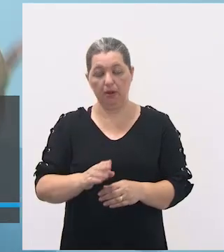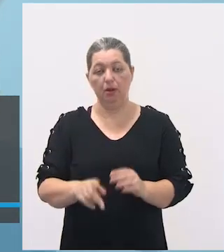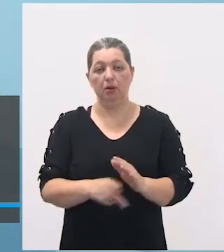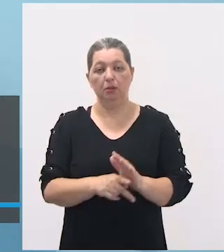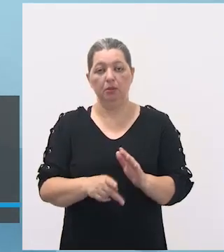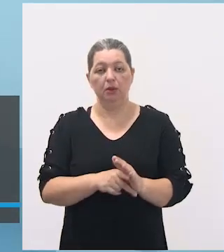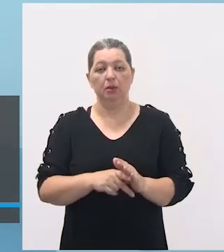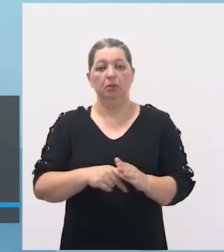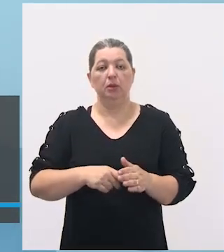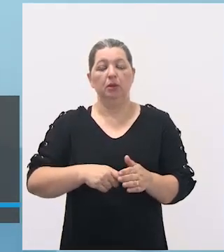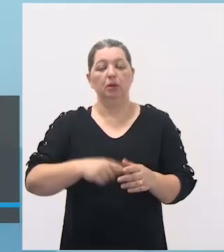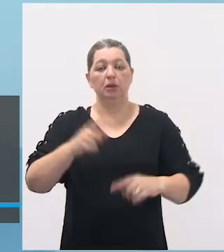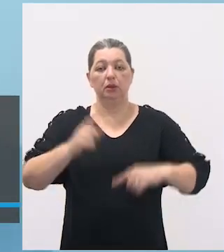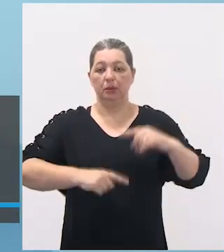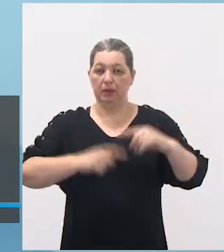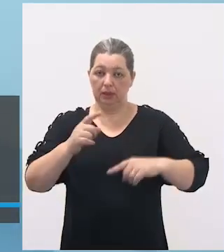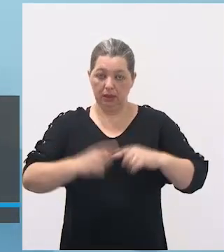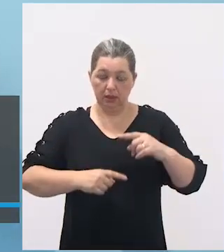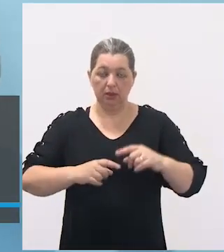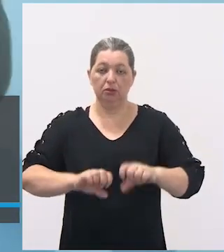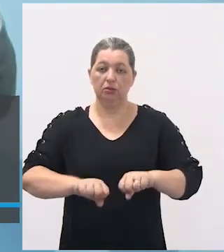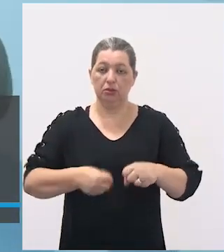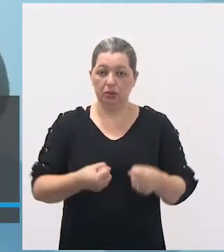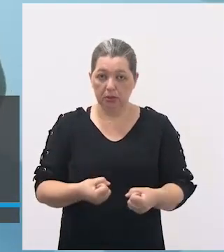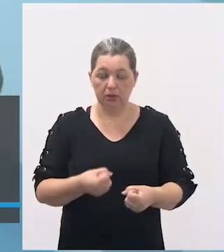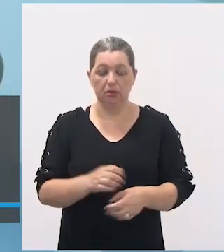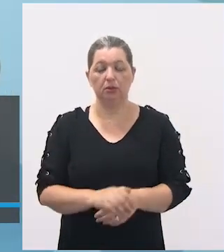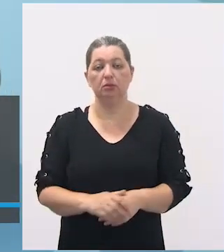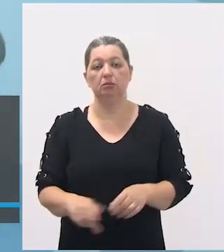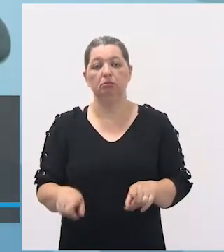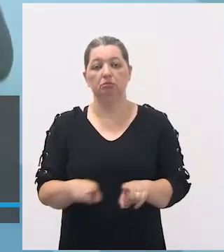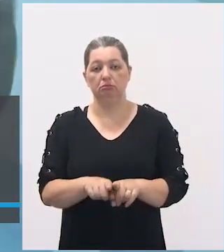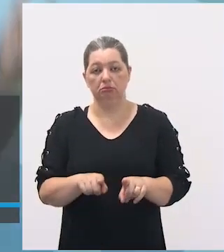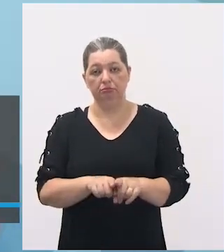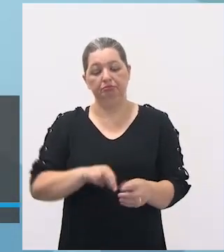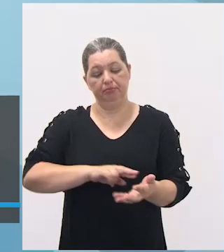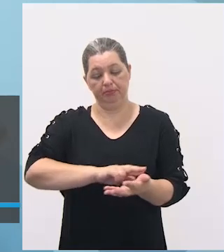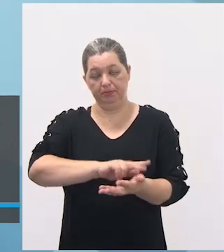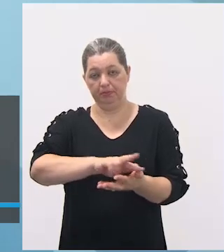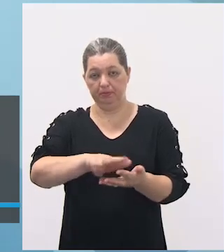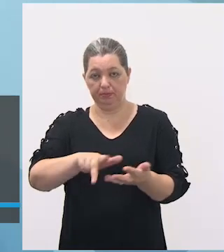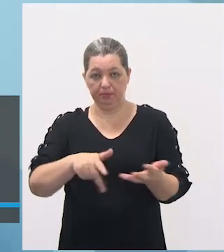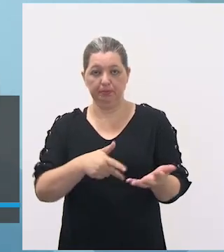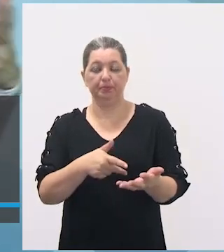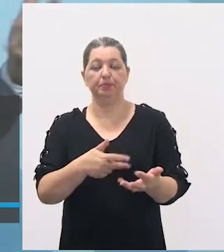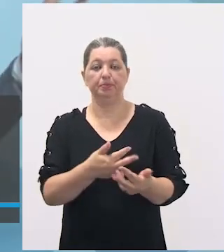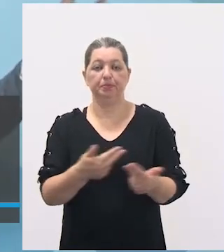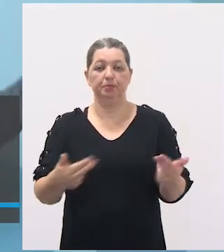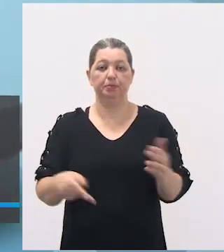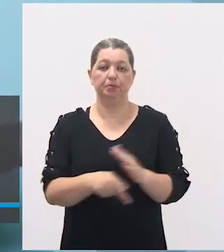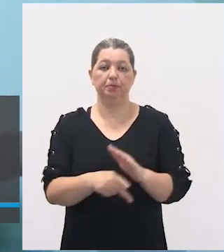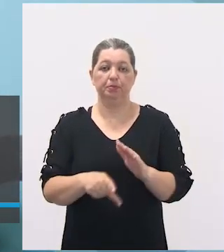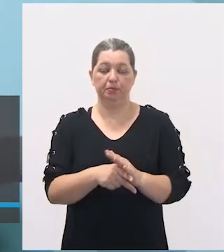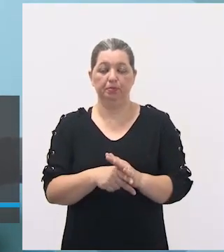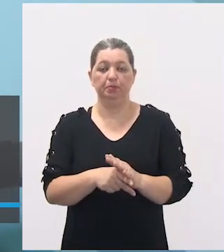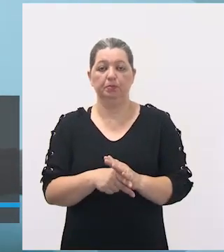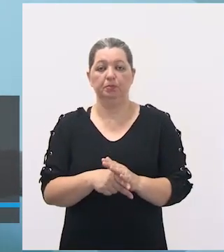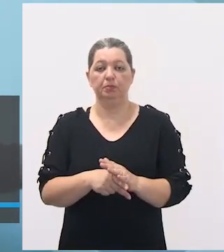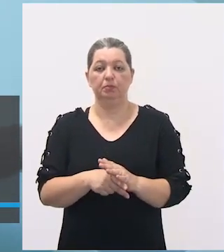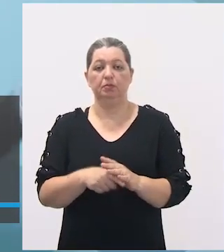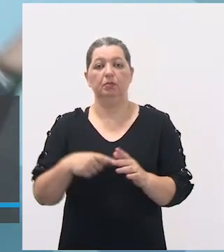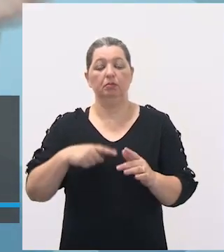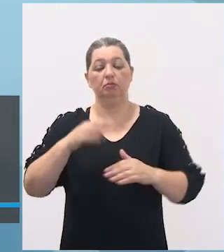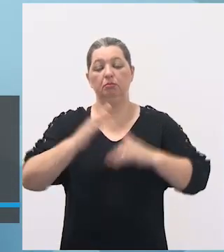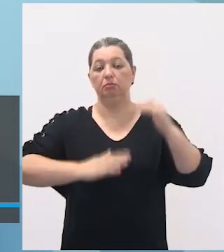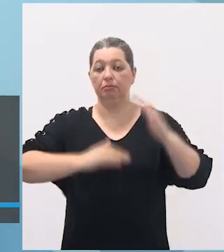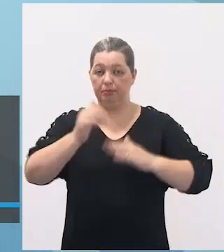recuperação, no material de reforço, em todo o programa, né, de reforço e recuperação, são essas habilidades